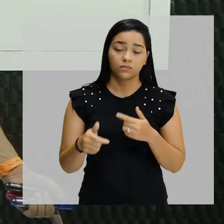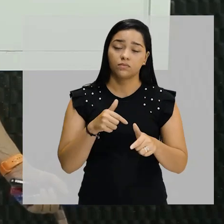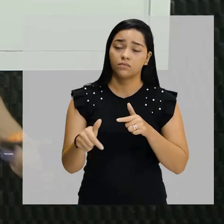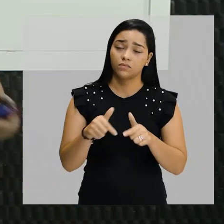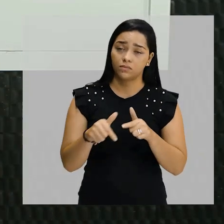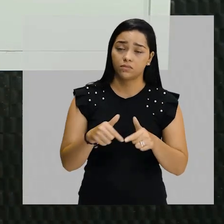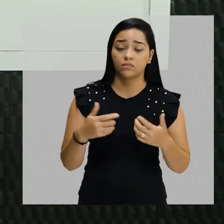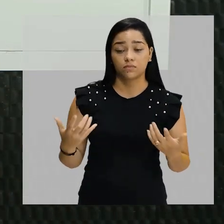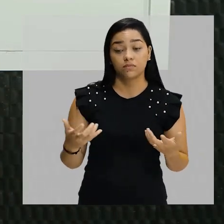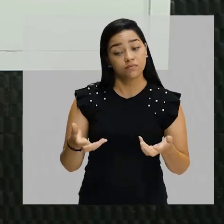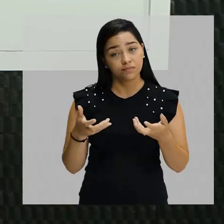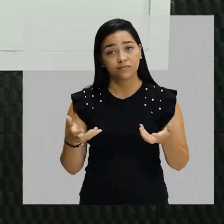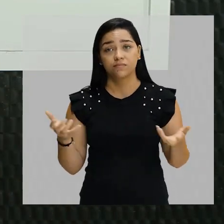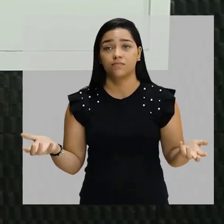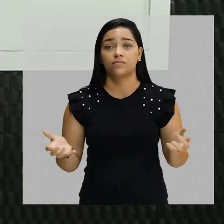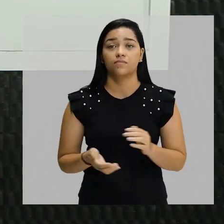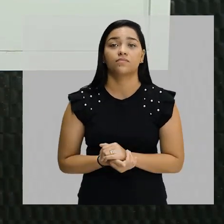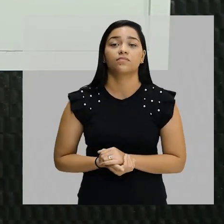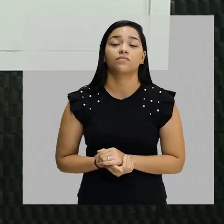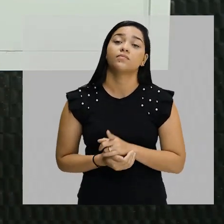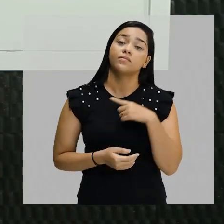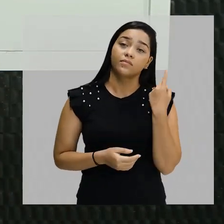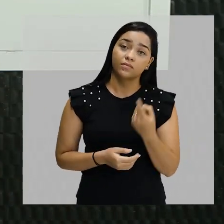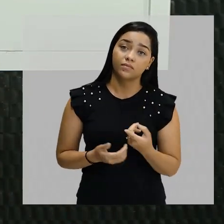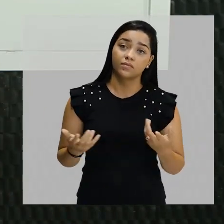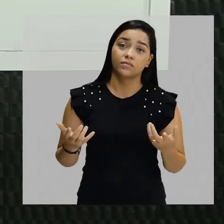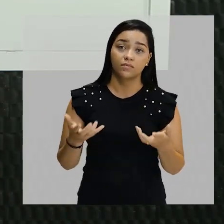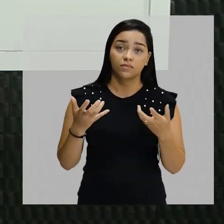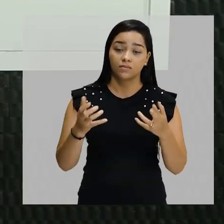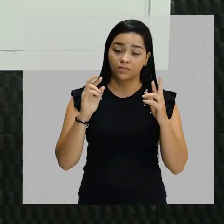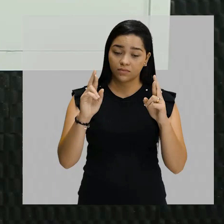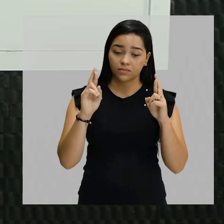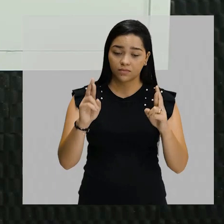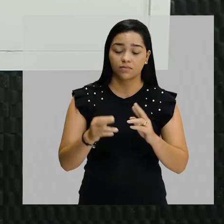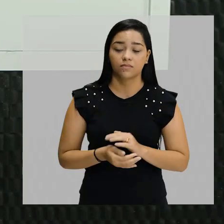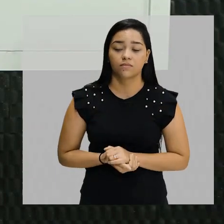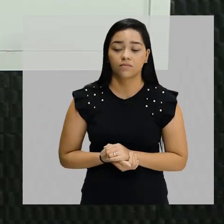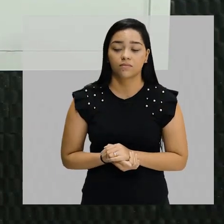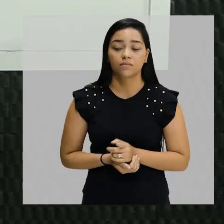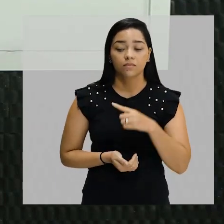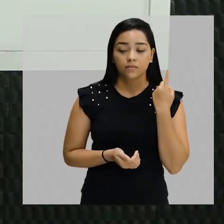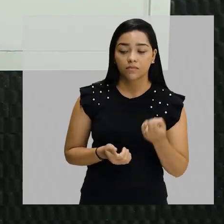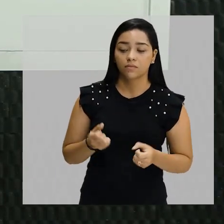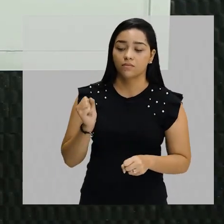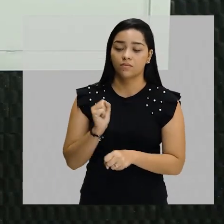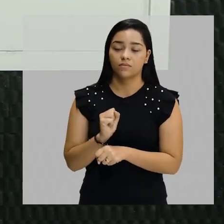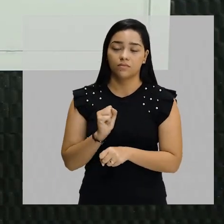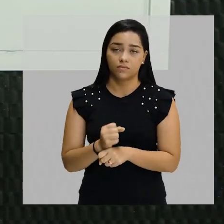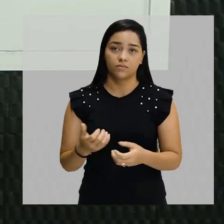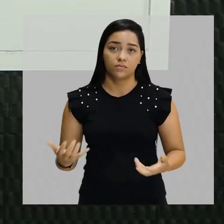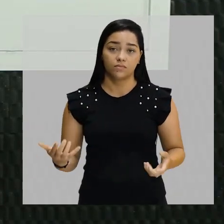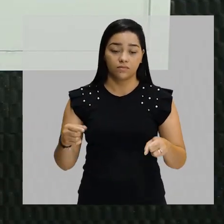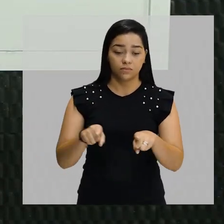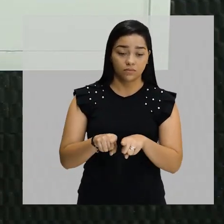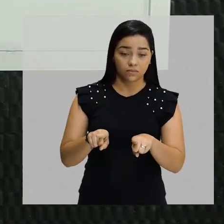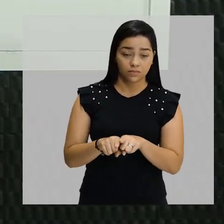é o que se espera tá pelo menos a nossa grande esperança tá esperamos isso E